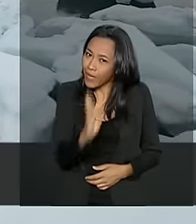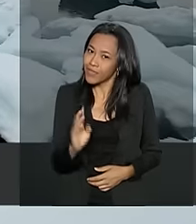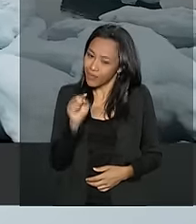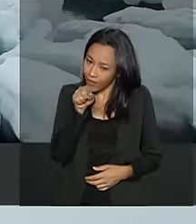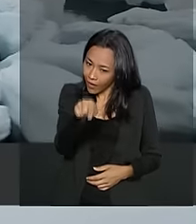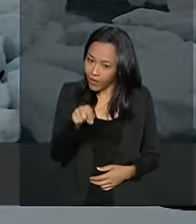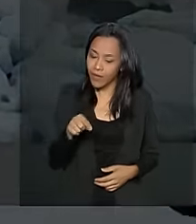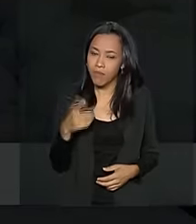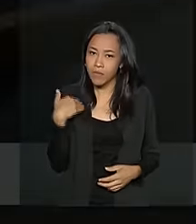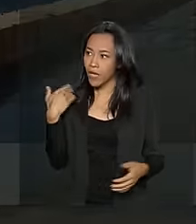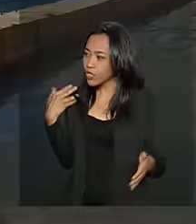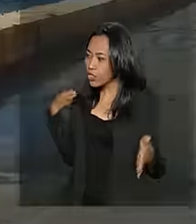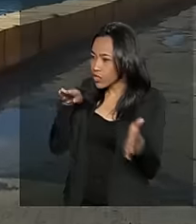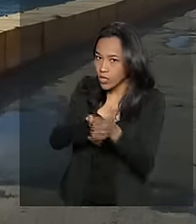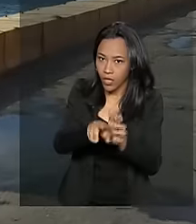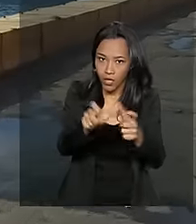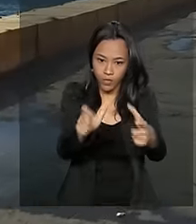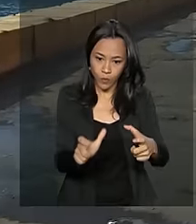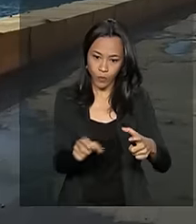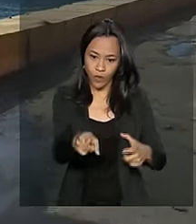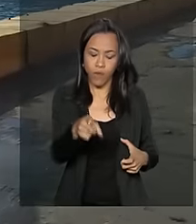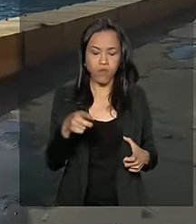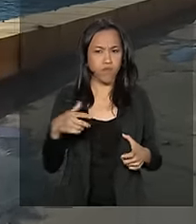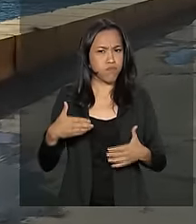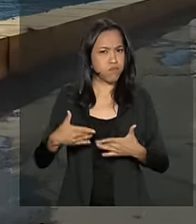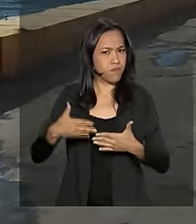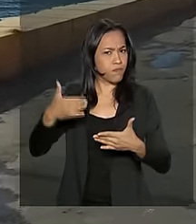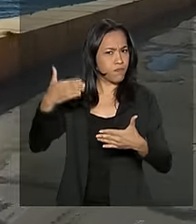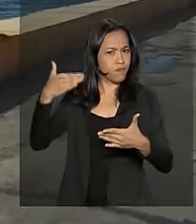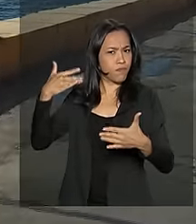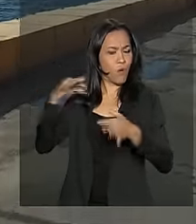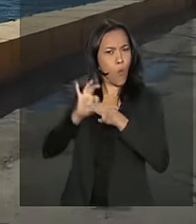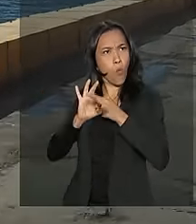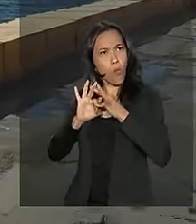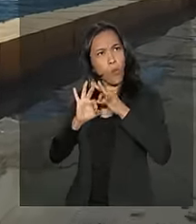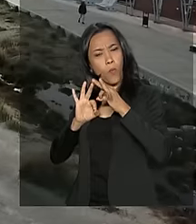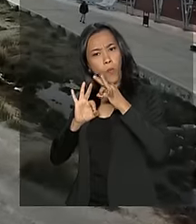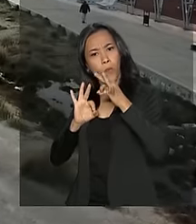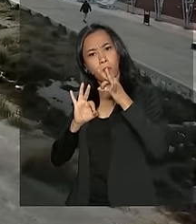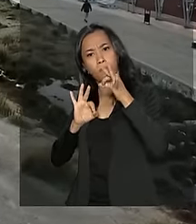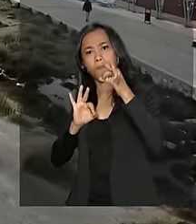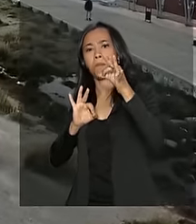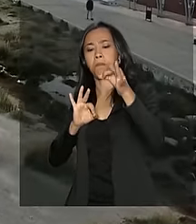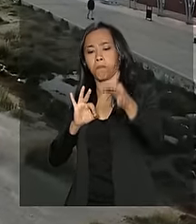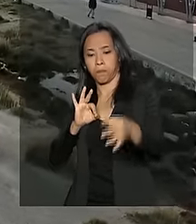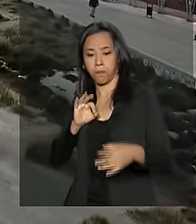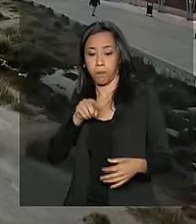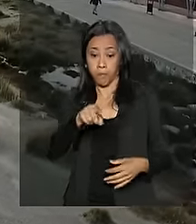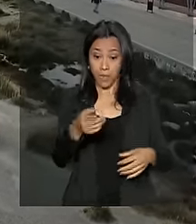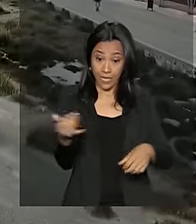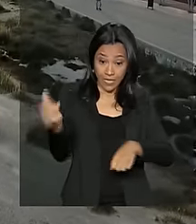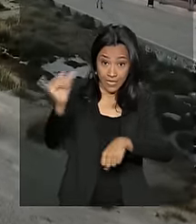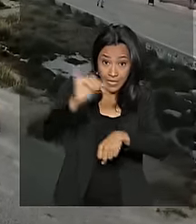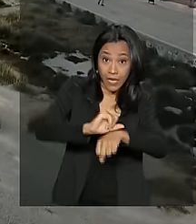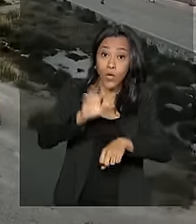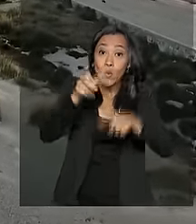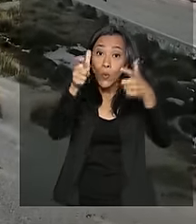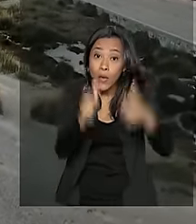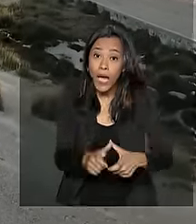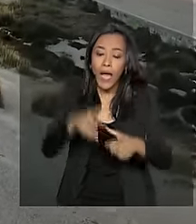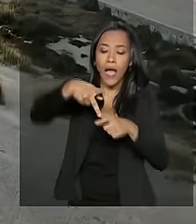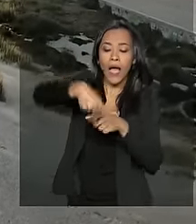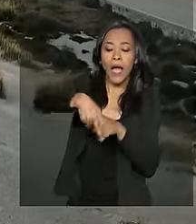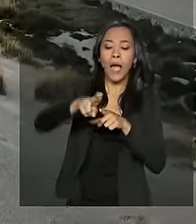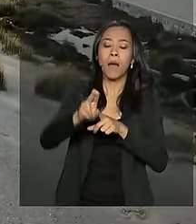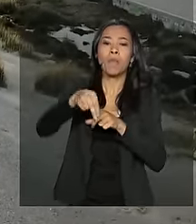para chegar até aqui, essa viagem começou a muitos quilômetros de distância. A cidade de Punta Arenas fica no extremo